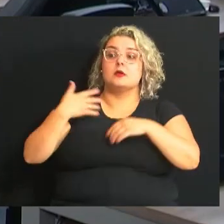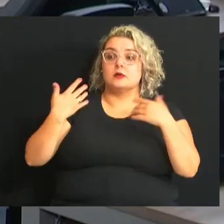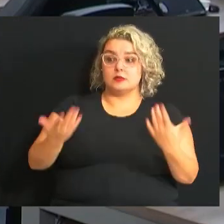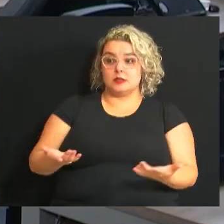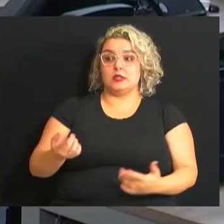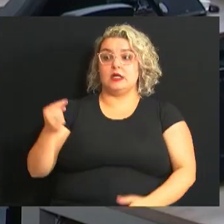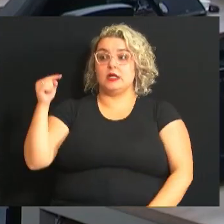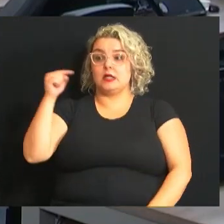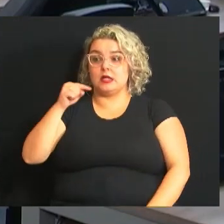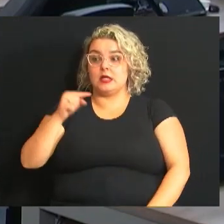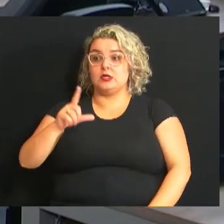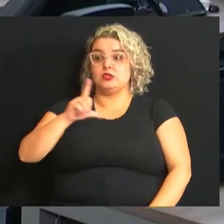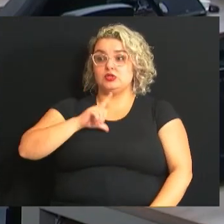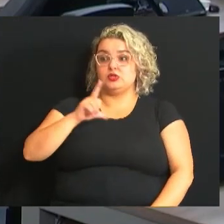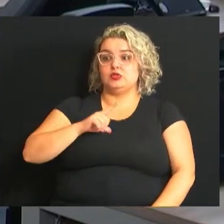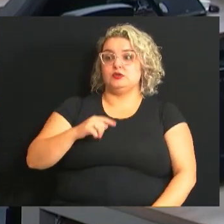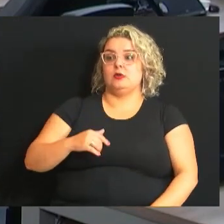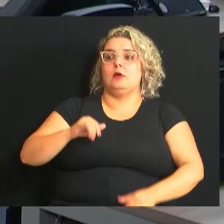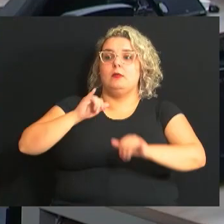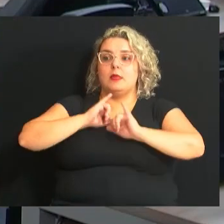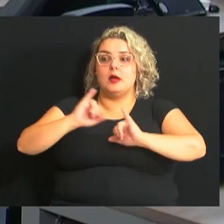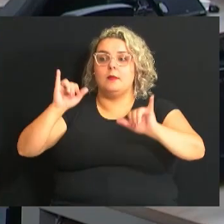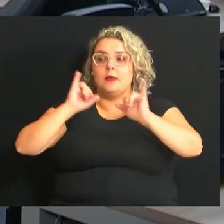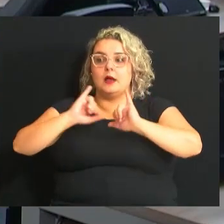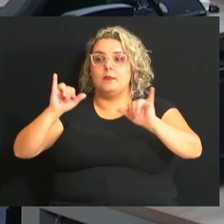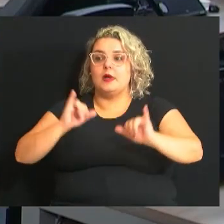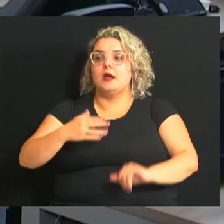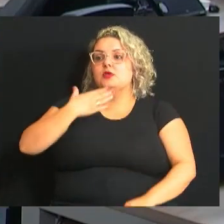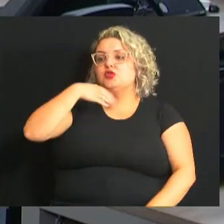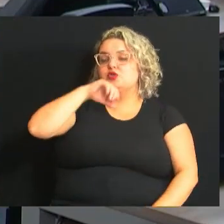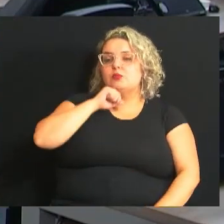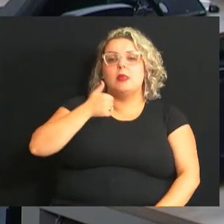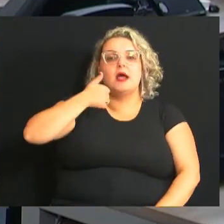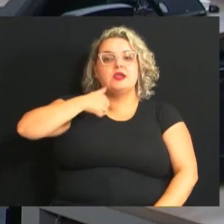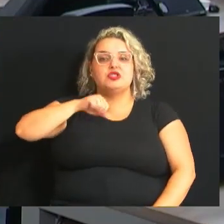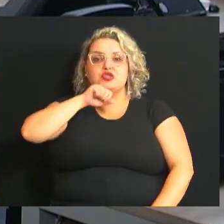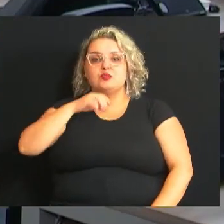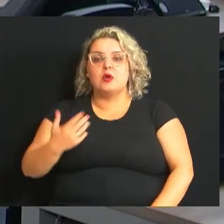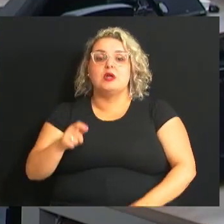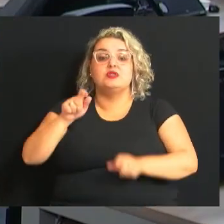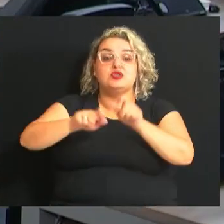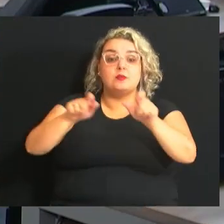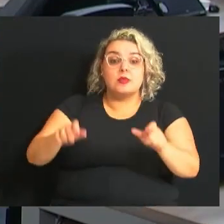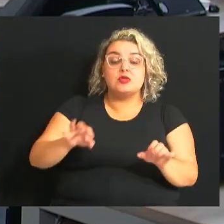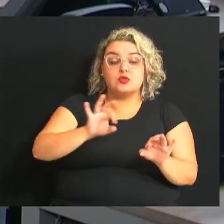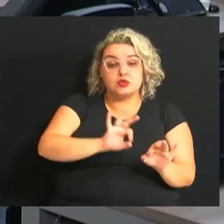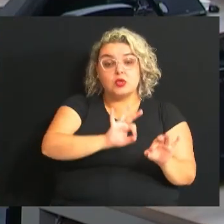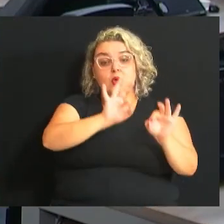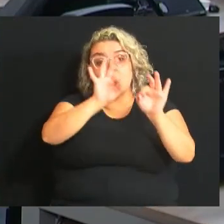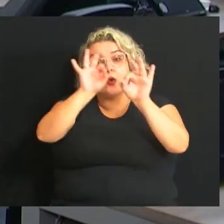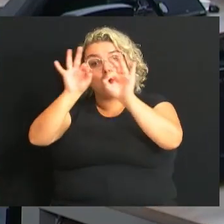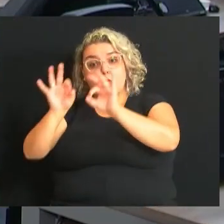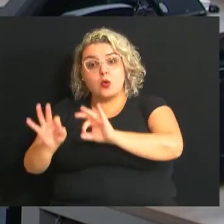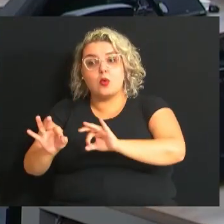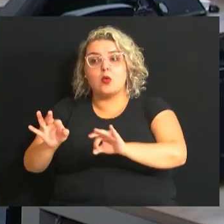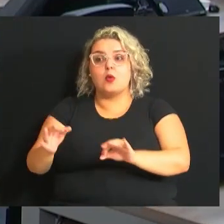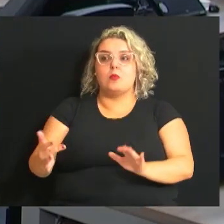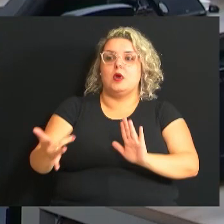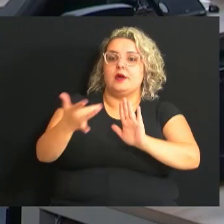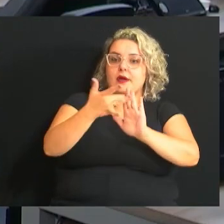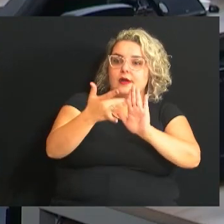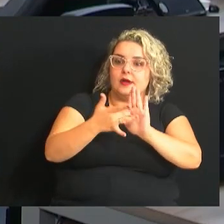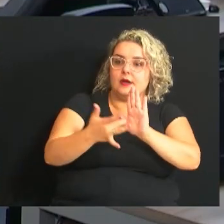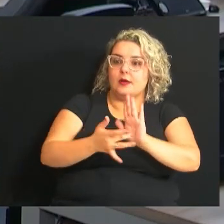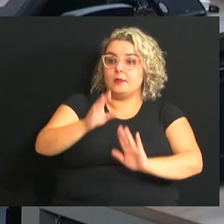tivemos depoimento de pais, de mães, depoimento de pessoas que acompanham essa agenda, principalmente que